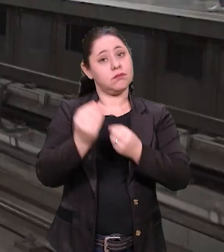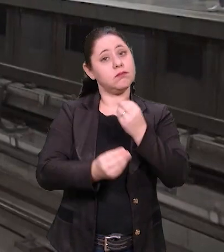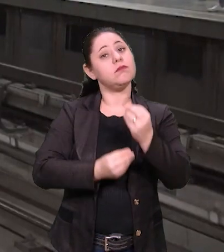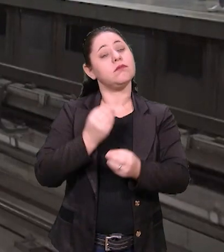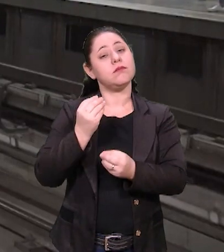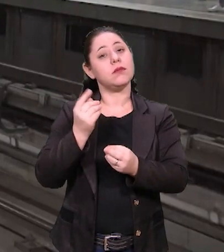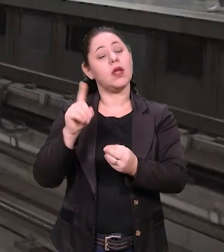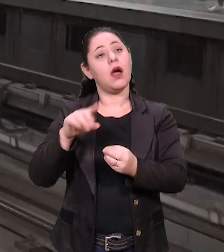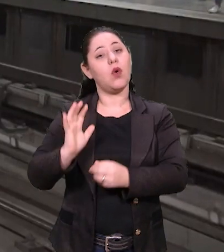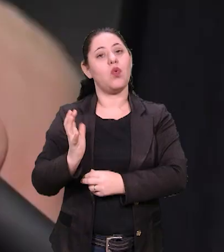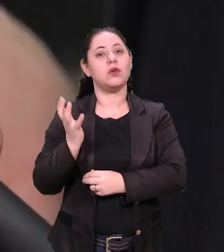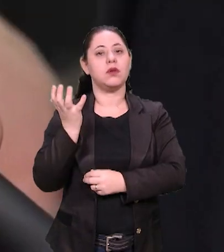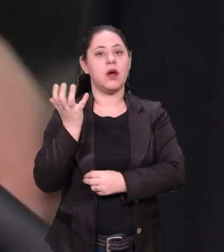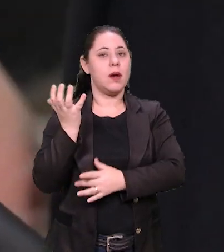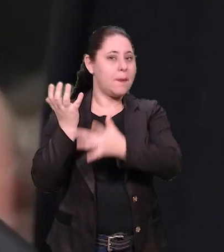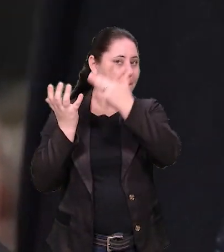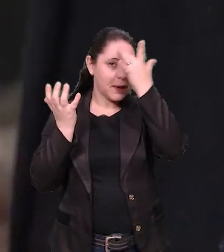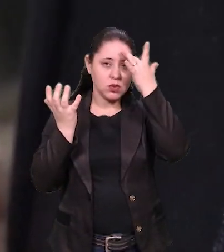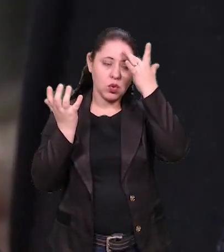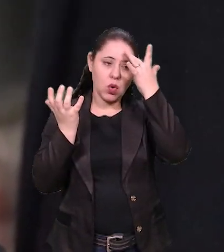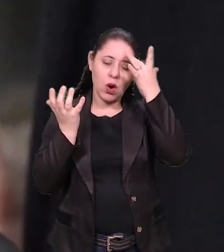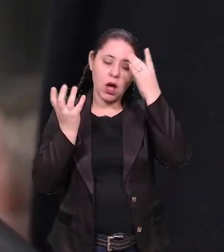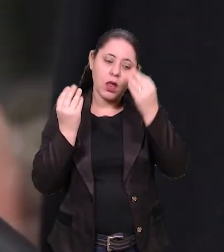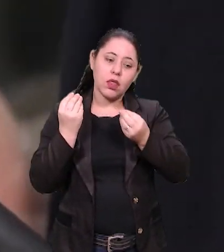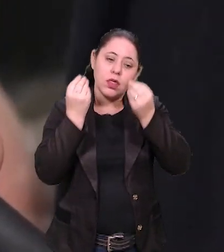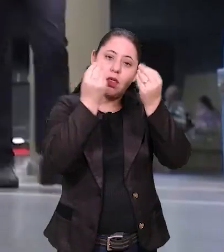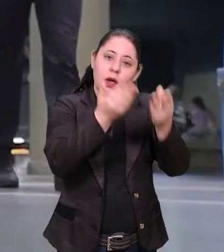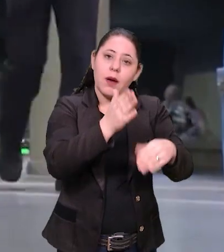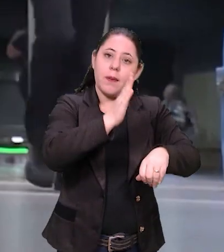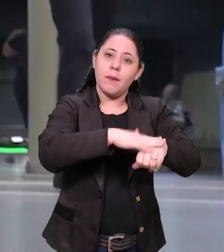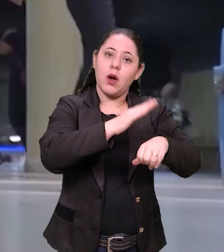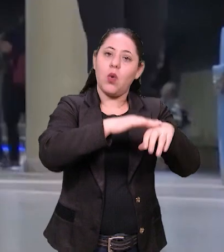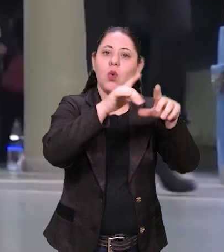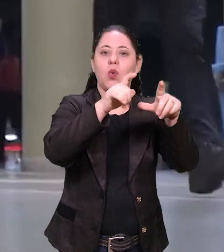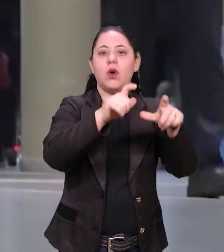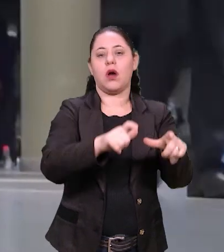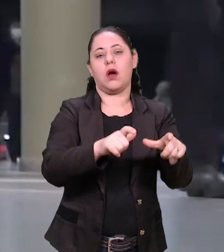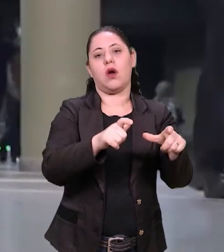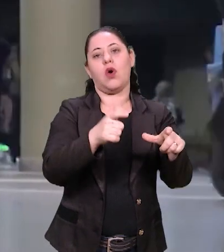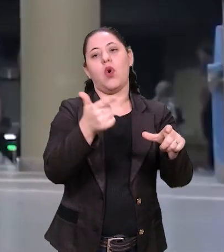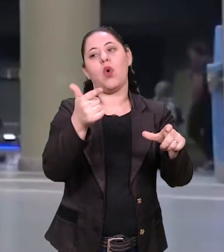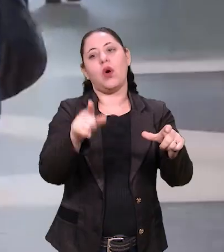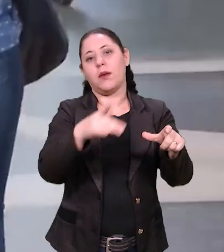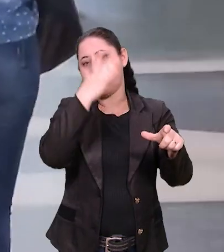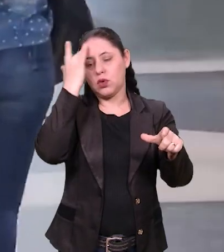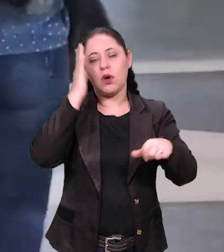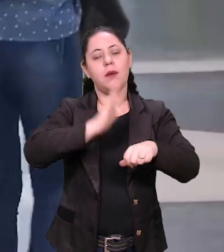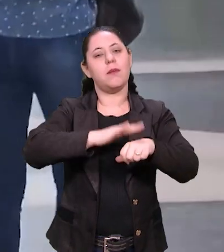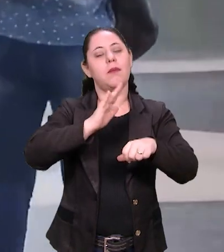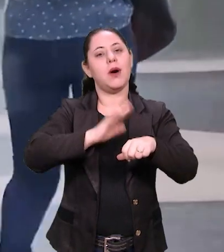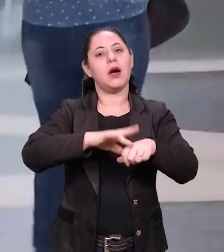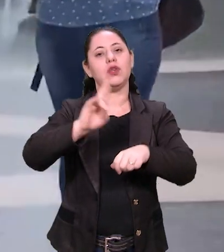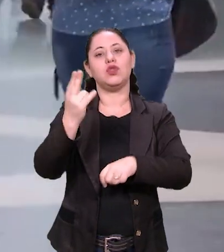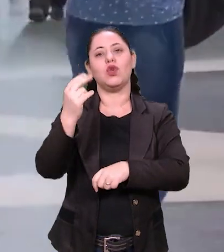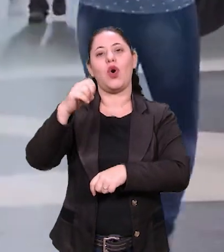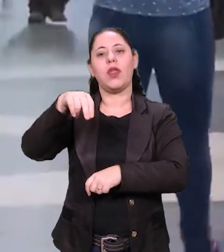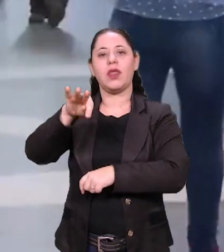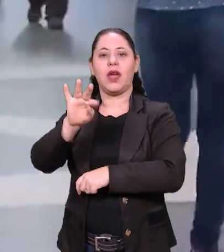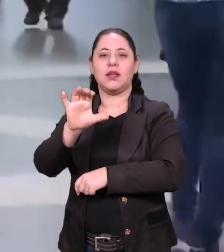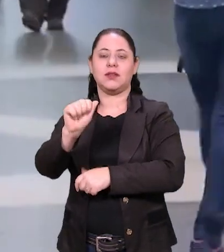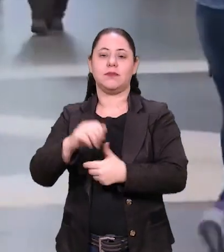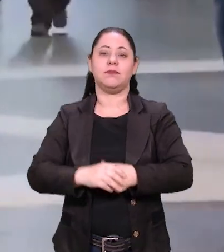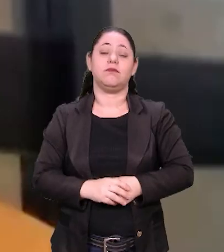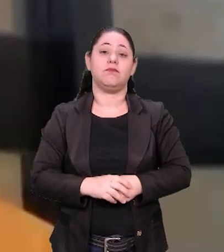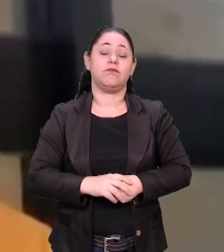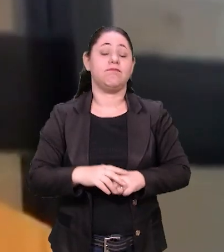que devolveram mais estão num ambiente em que as pessoas são mais honestas de maneira geral. De qualquer forma, o